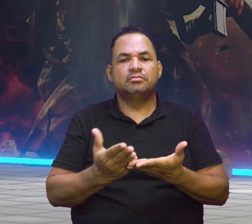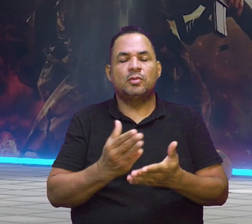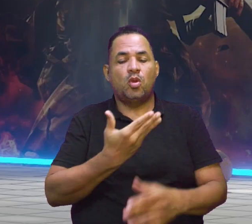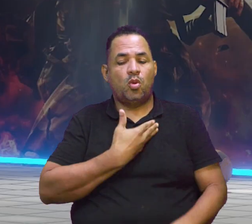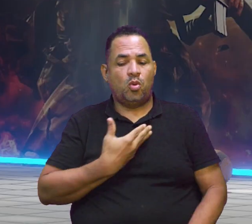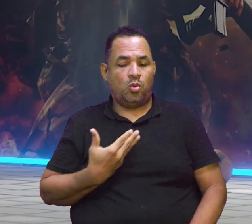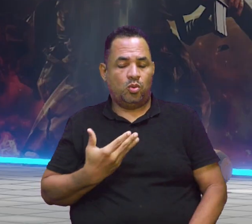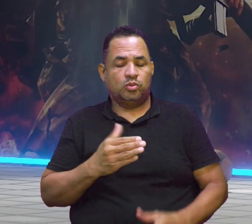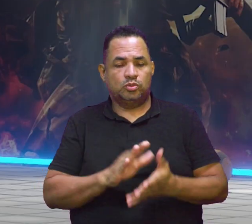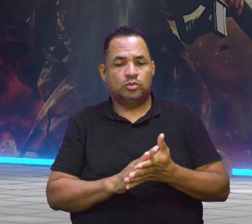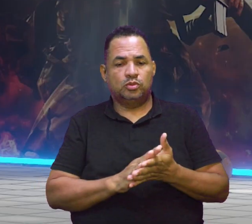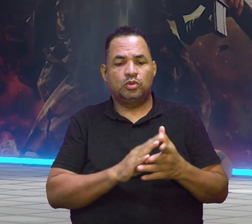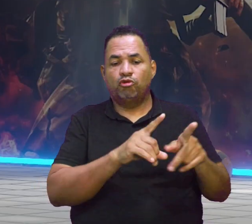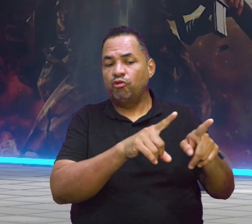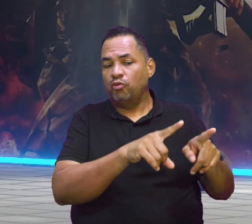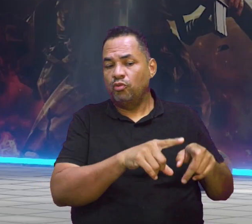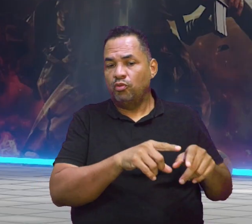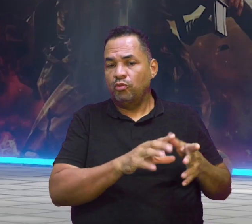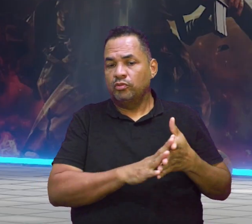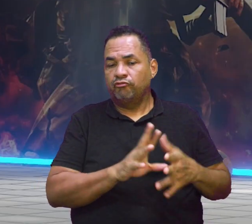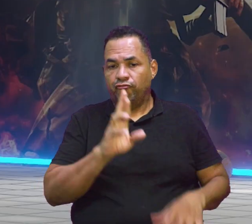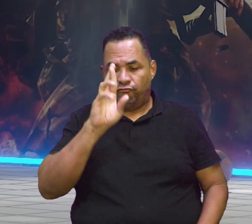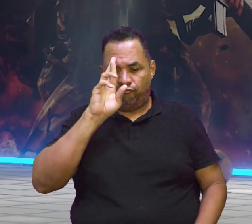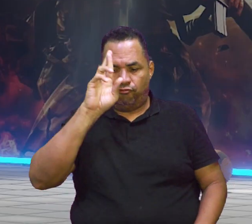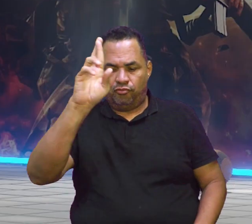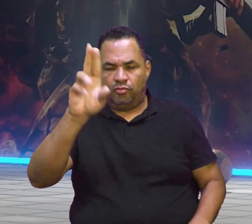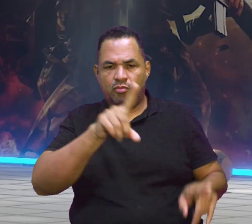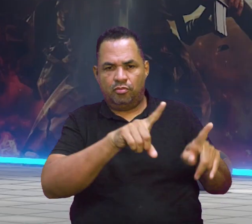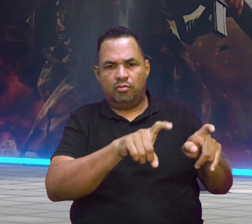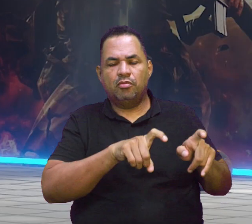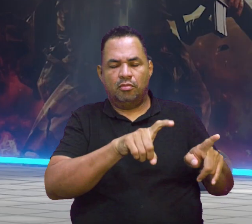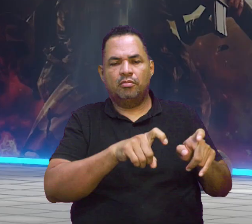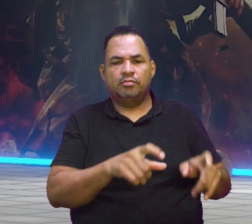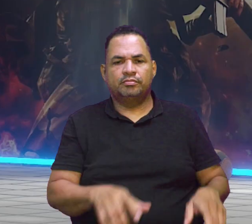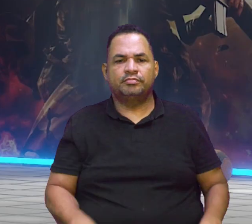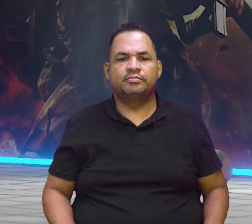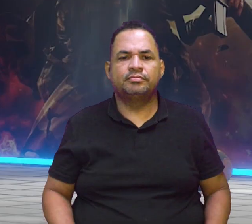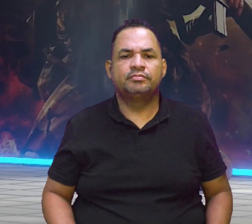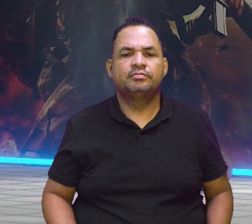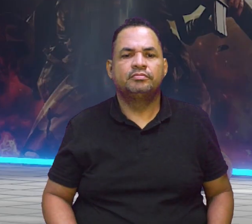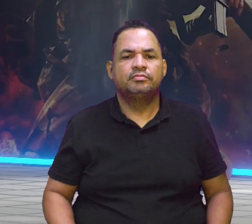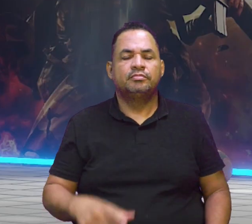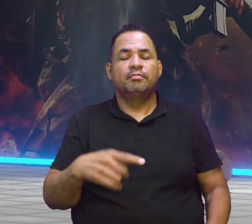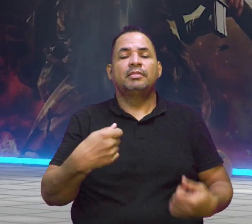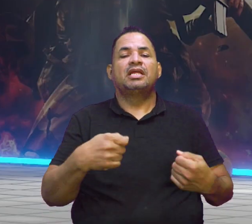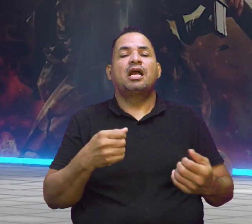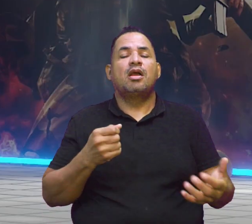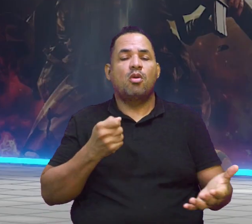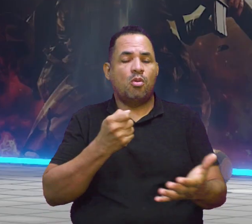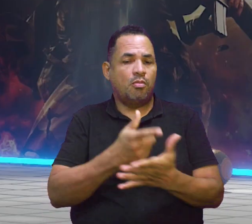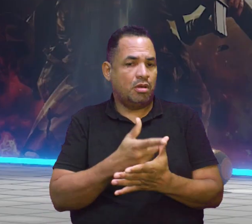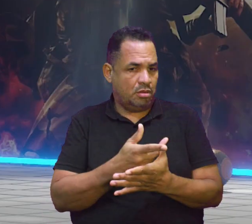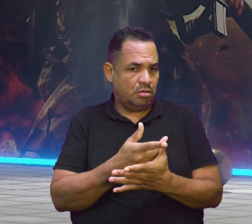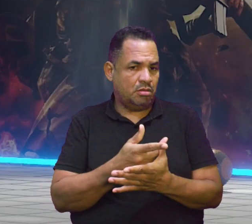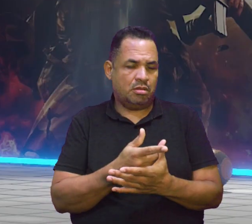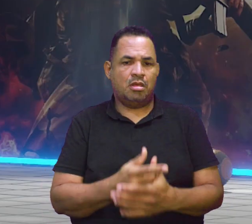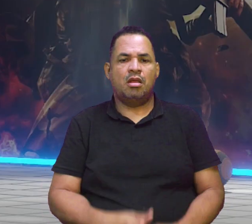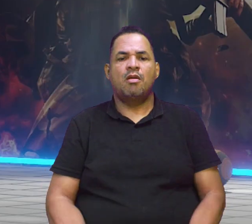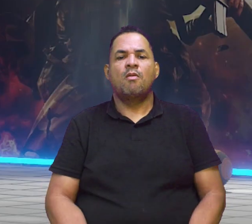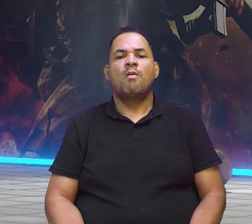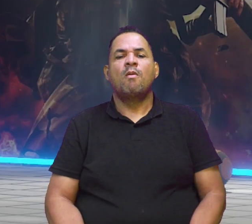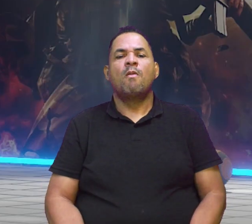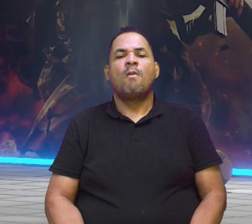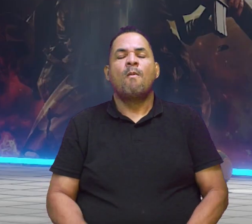fazendeiros. Era muito difícil alguém pobre ter terra. Então você tinha que comprar essa terra. Então muitas vezes o pobre,